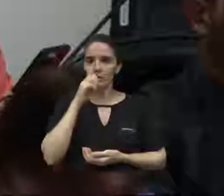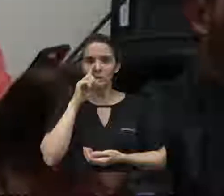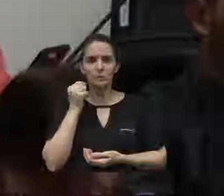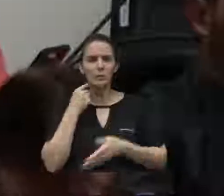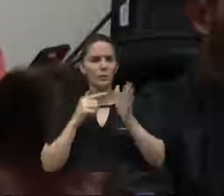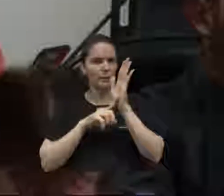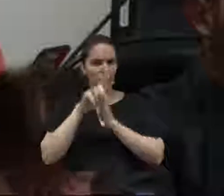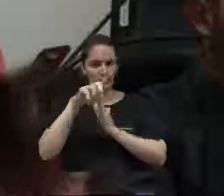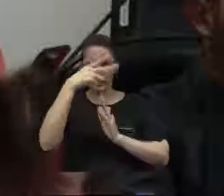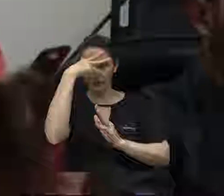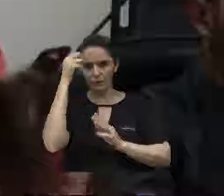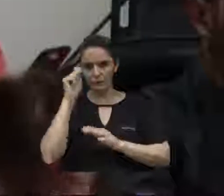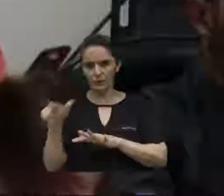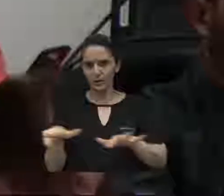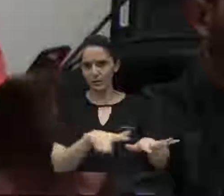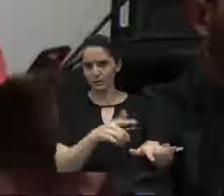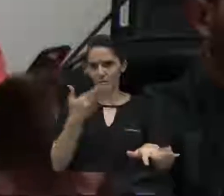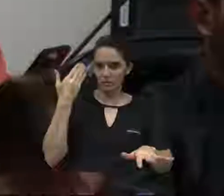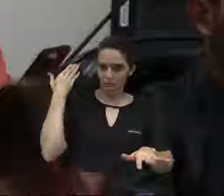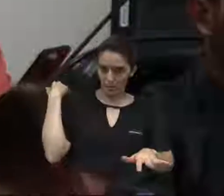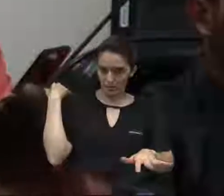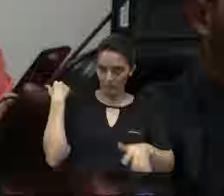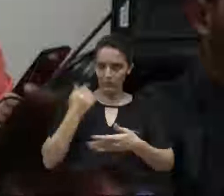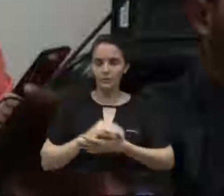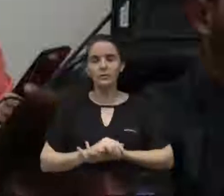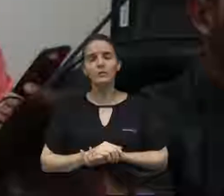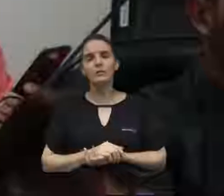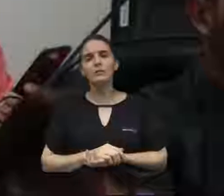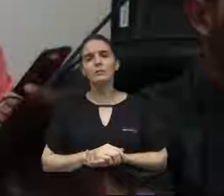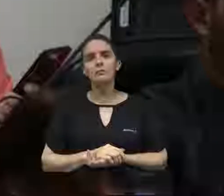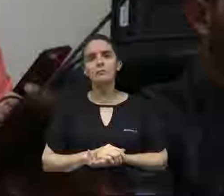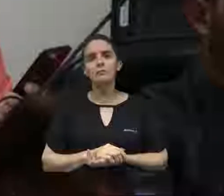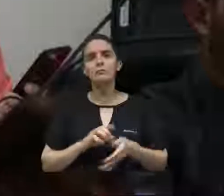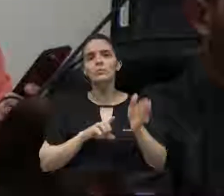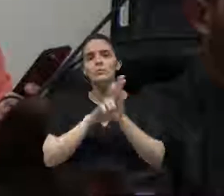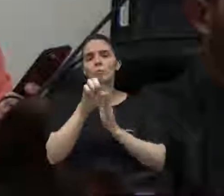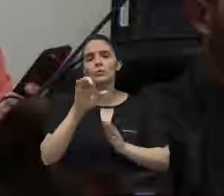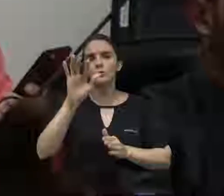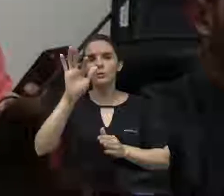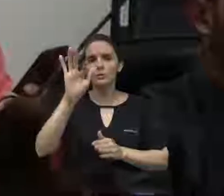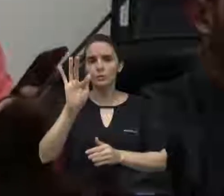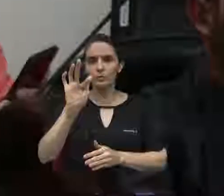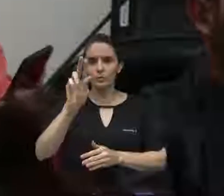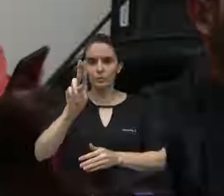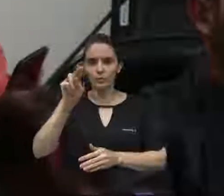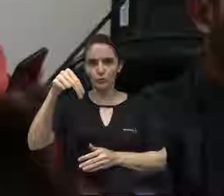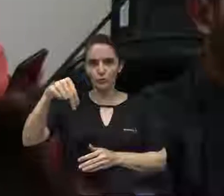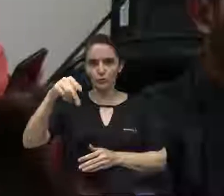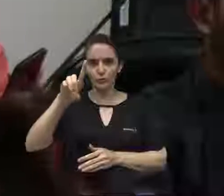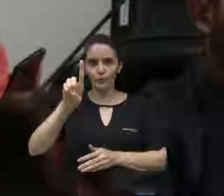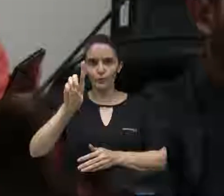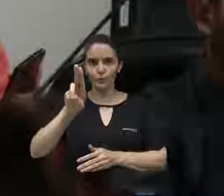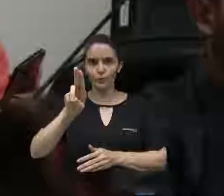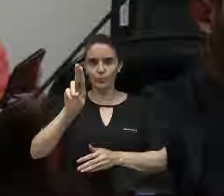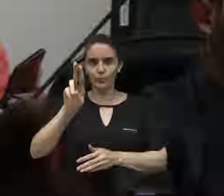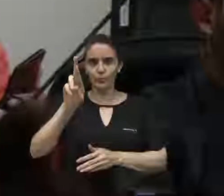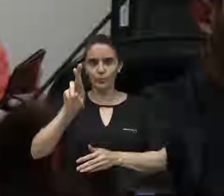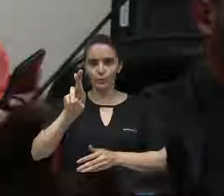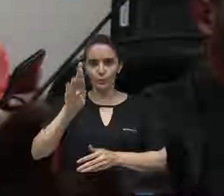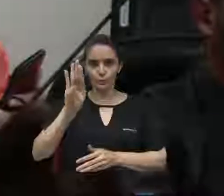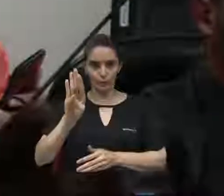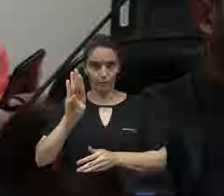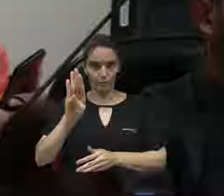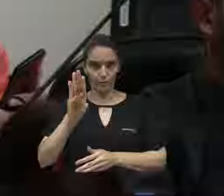um requerimento semana passada perguntando a respeito do Fundurb, ou seja, daquelas contrapartidas